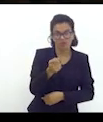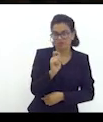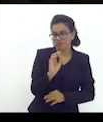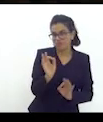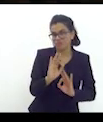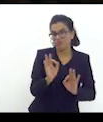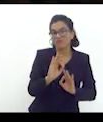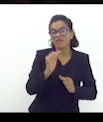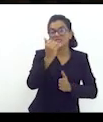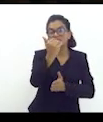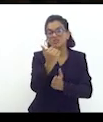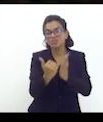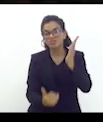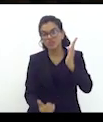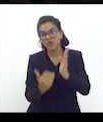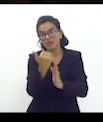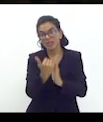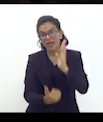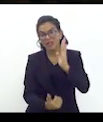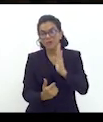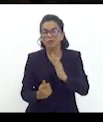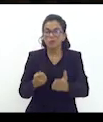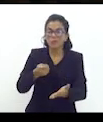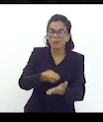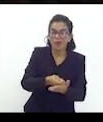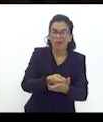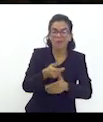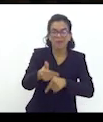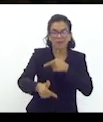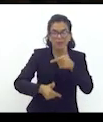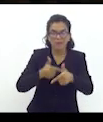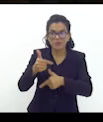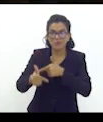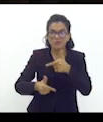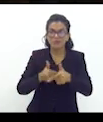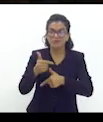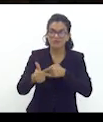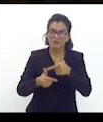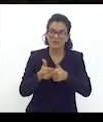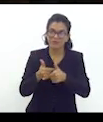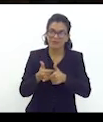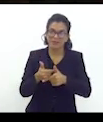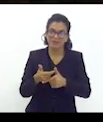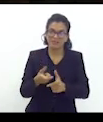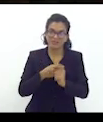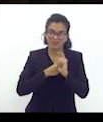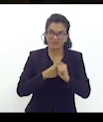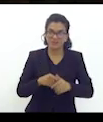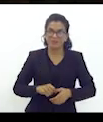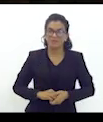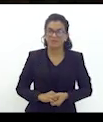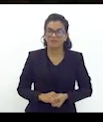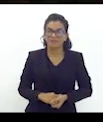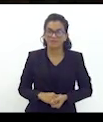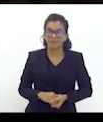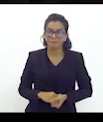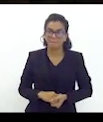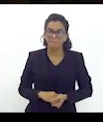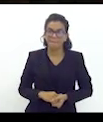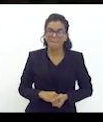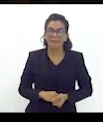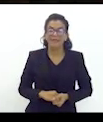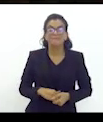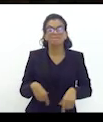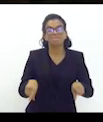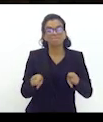Serão abatidos do pagamento do serviço da dívida. E mais